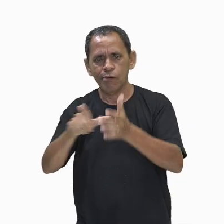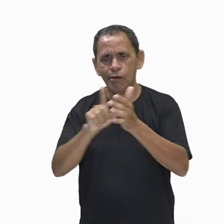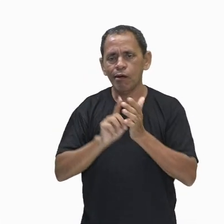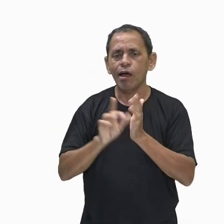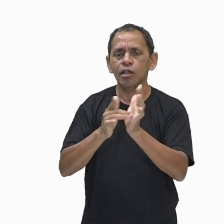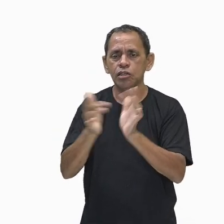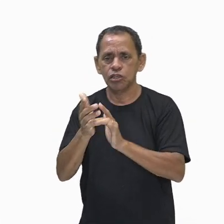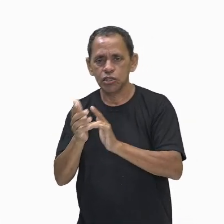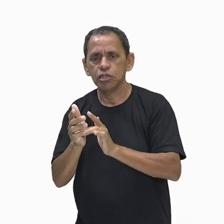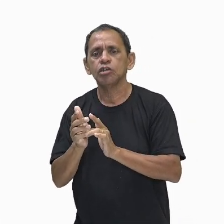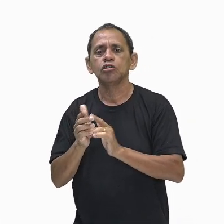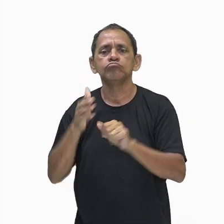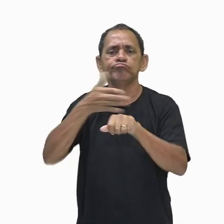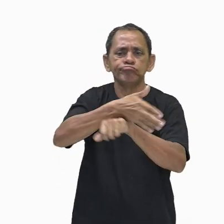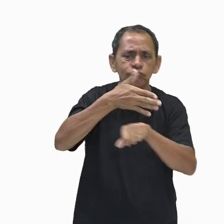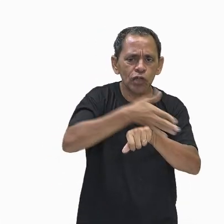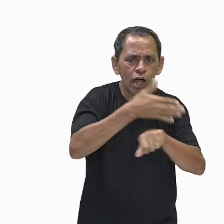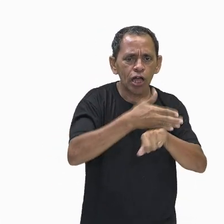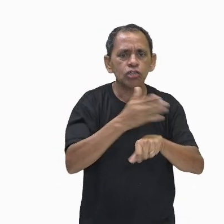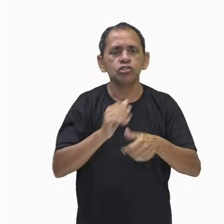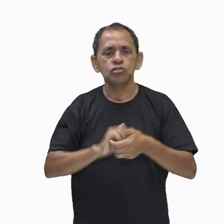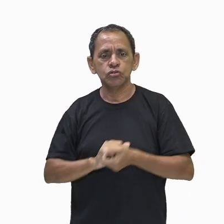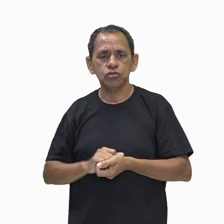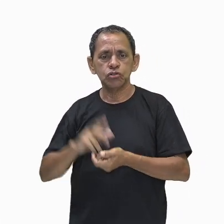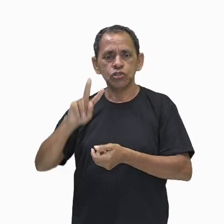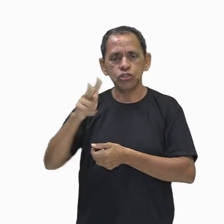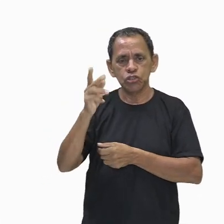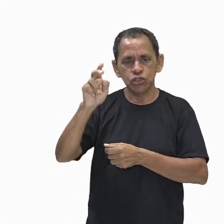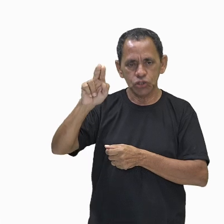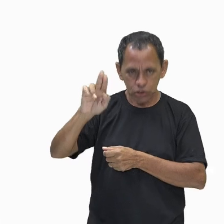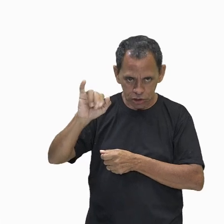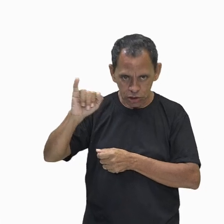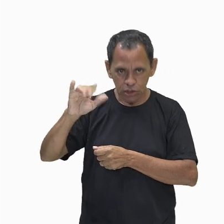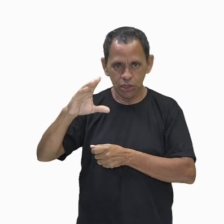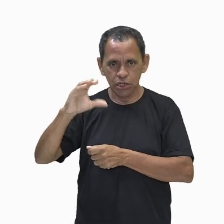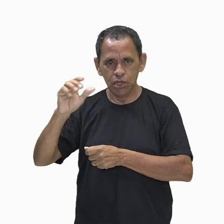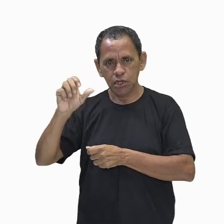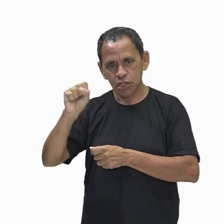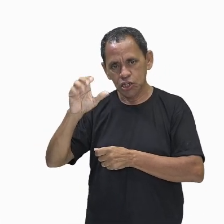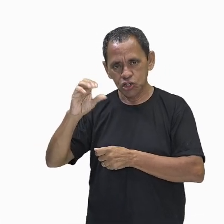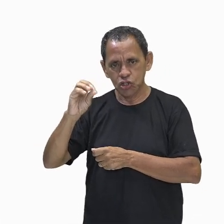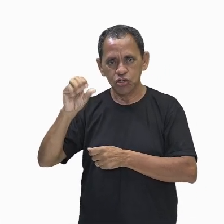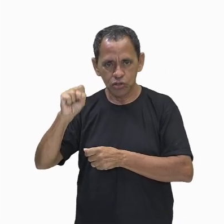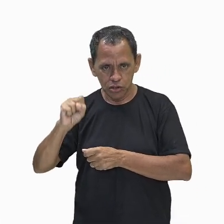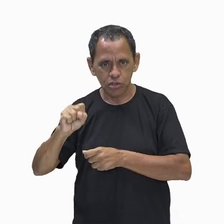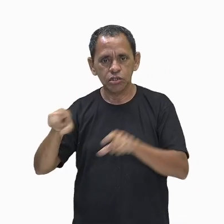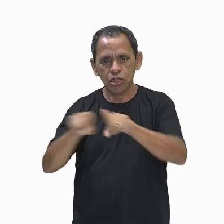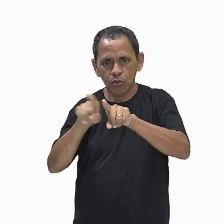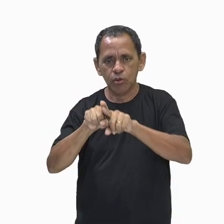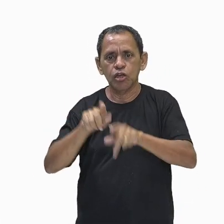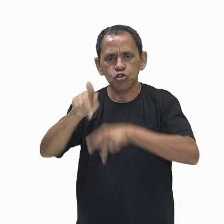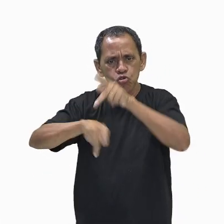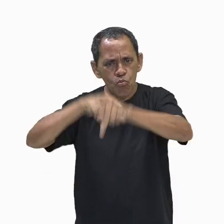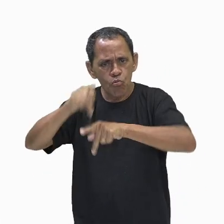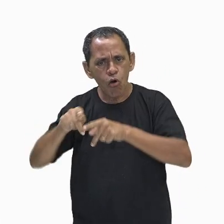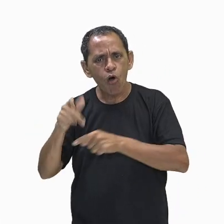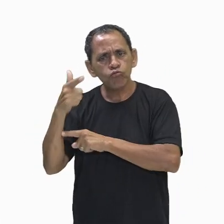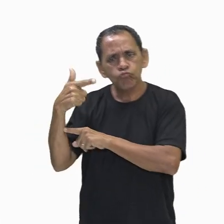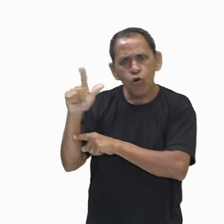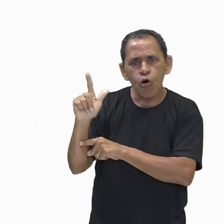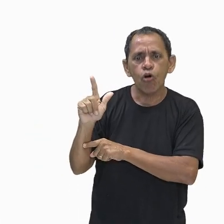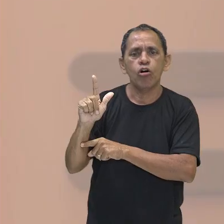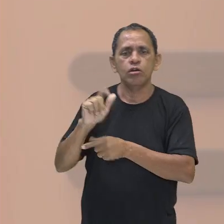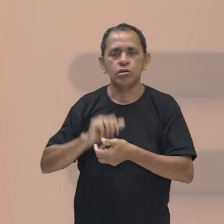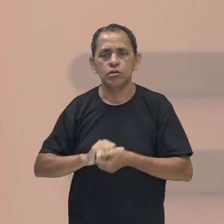invadido por Ixos, povos de origem asiática. Eles permaneceram no Egito Antigo até 1580